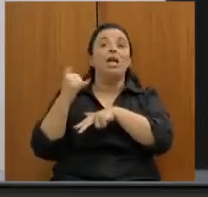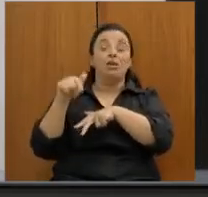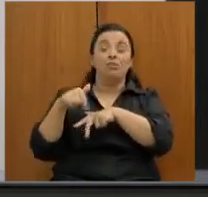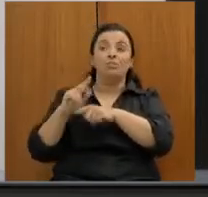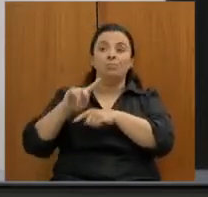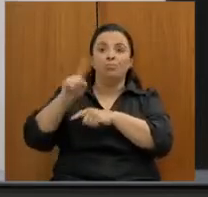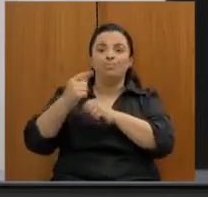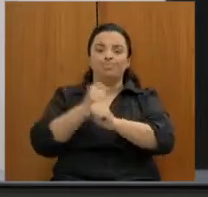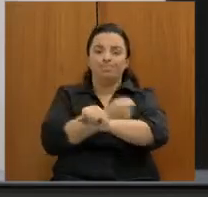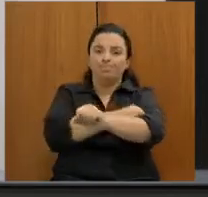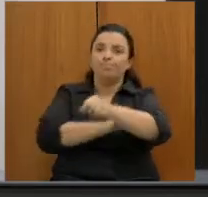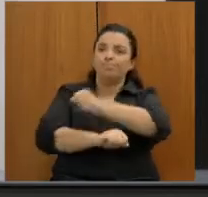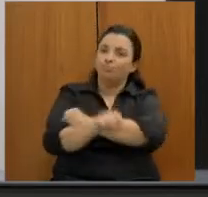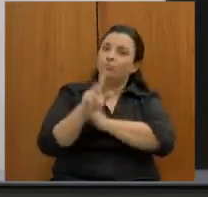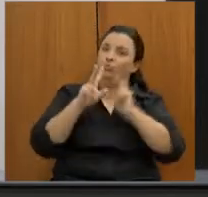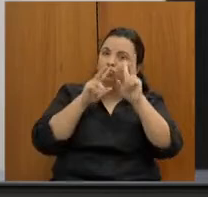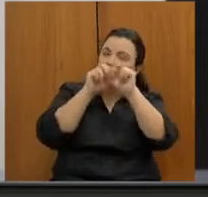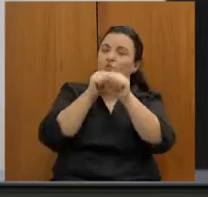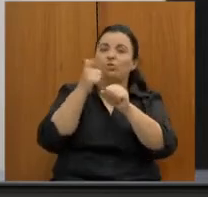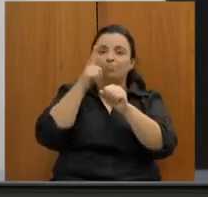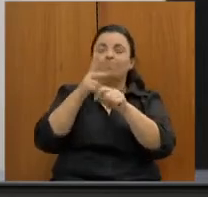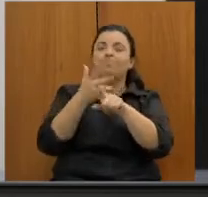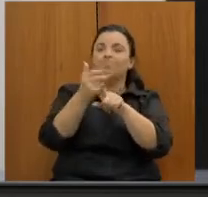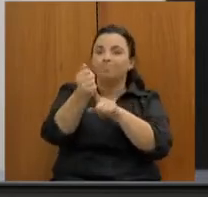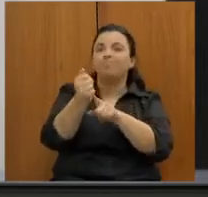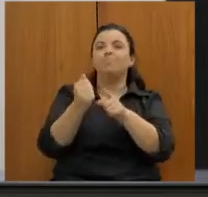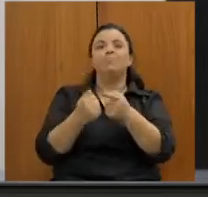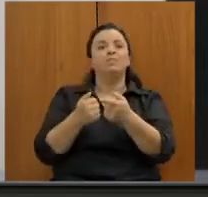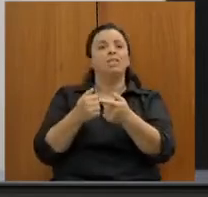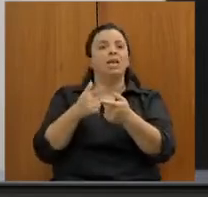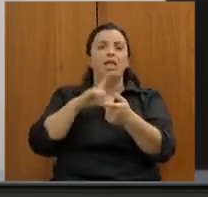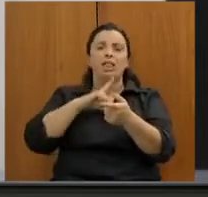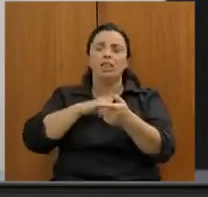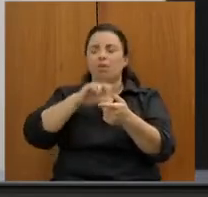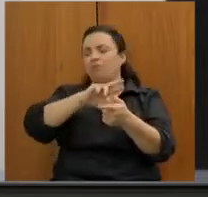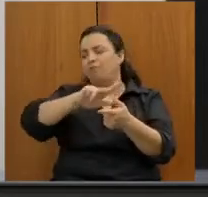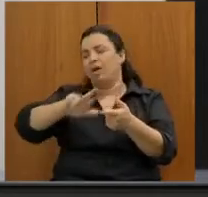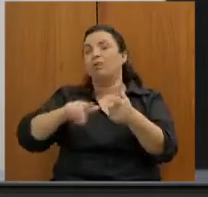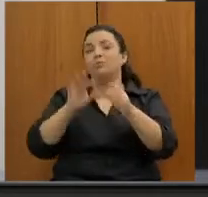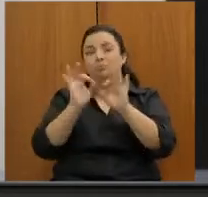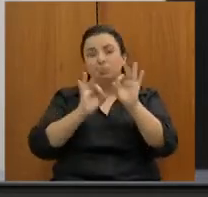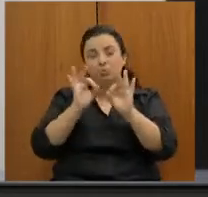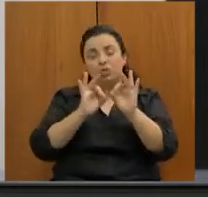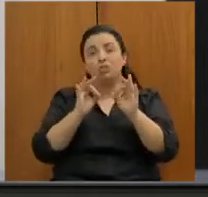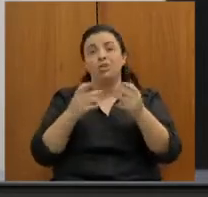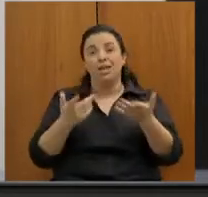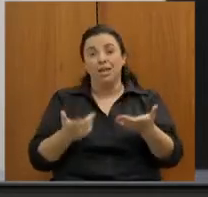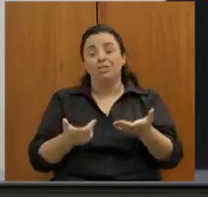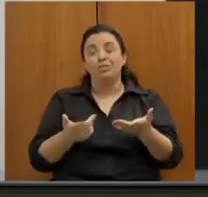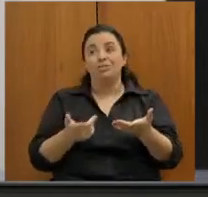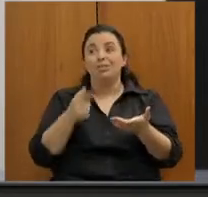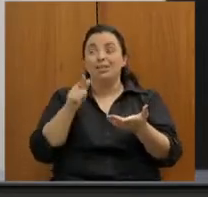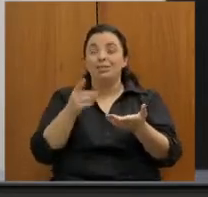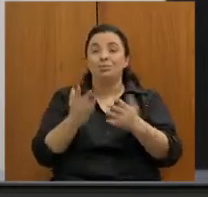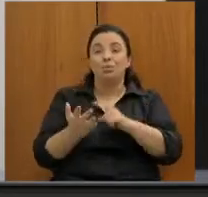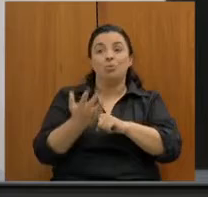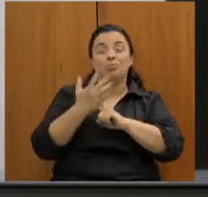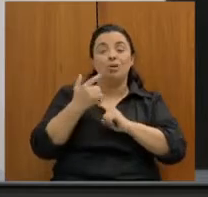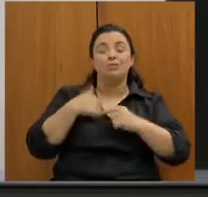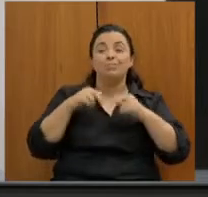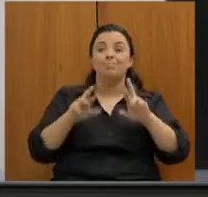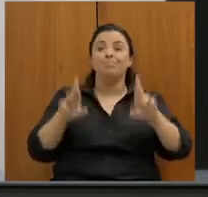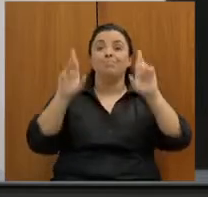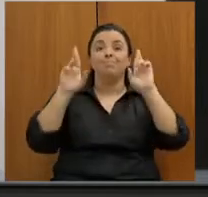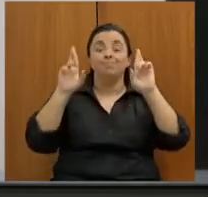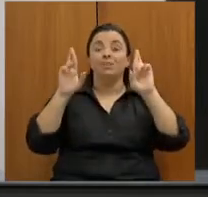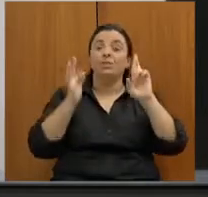já aproveito para me solidarizar né com com seu passado aí mas dizer que é sinal de muita esperança para gente